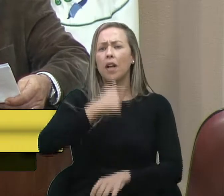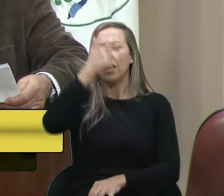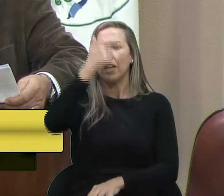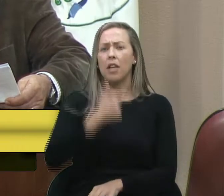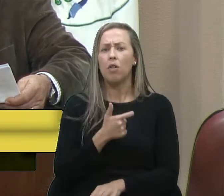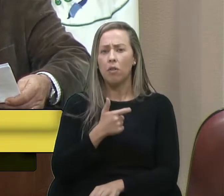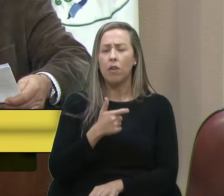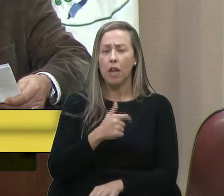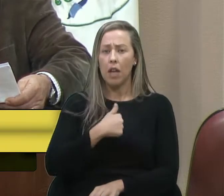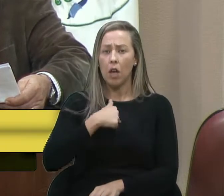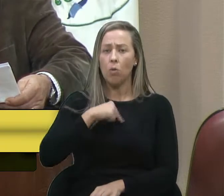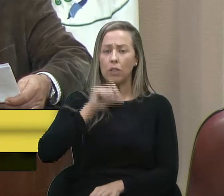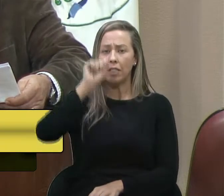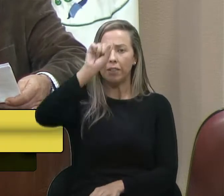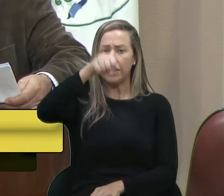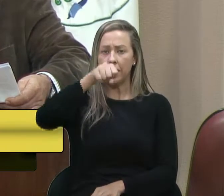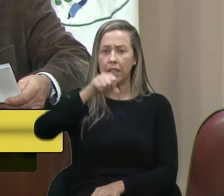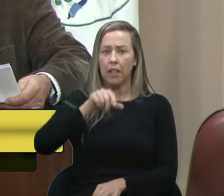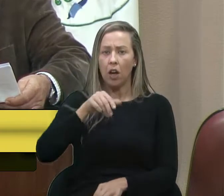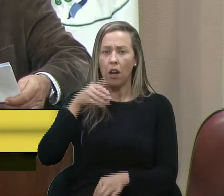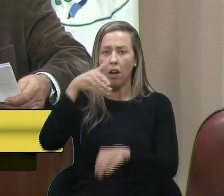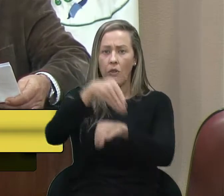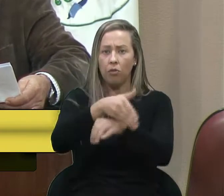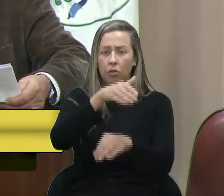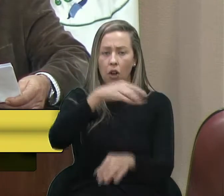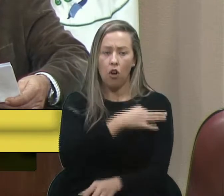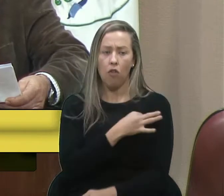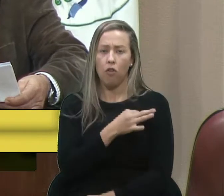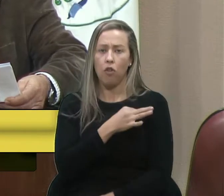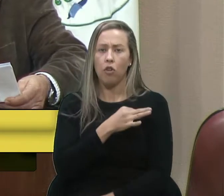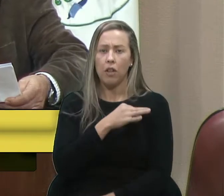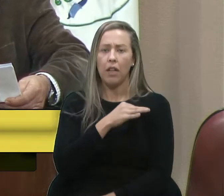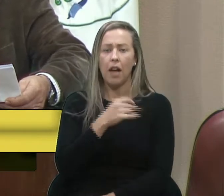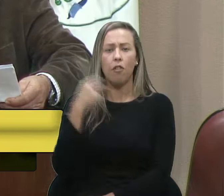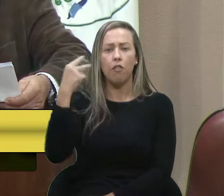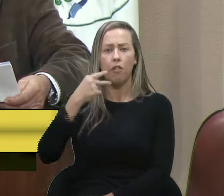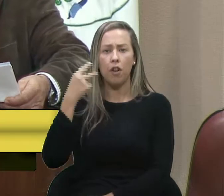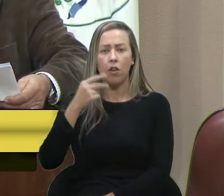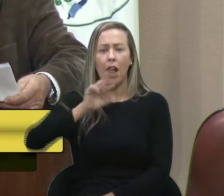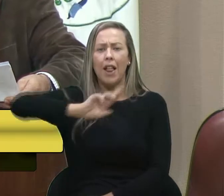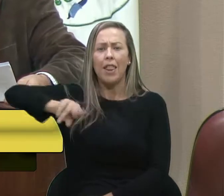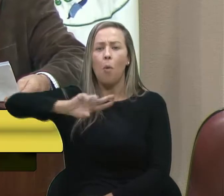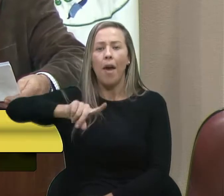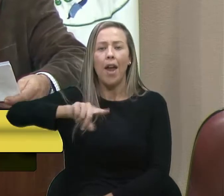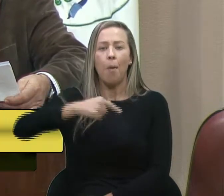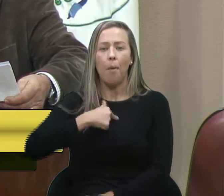concorri para ser vereador. Eu não fui na política por causa de cargo.